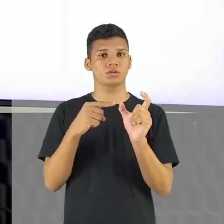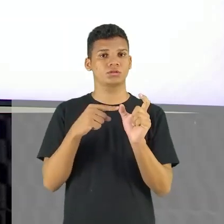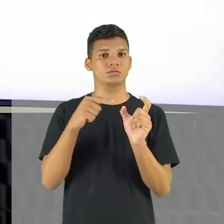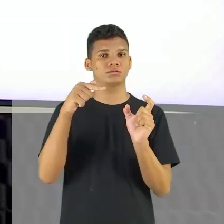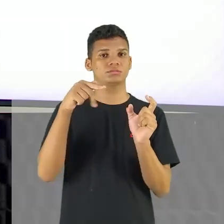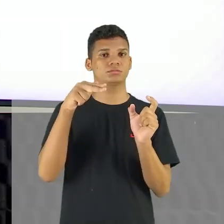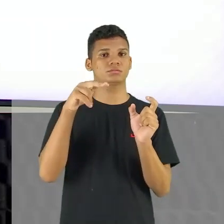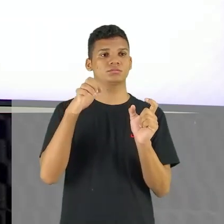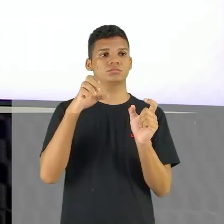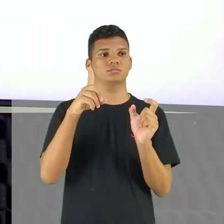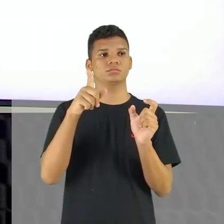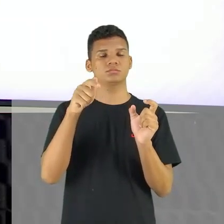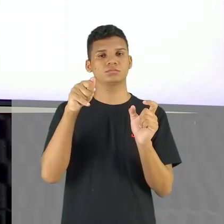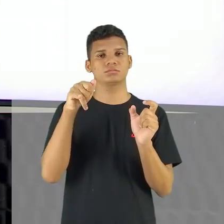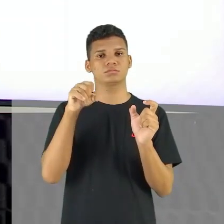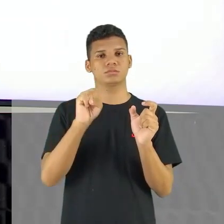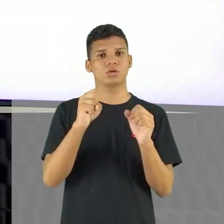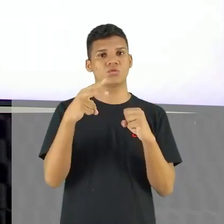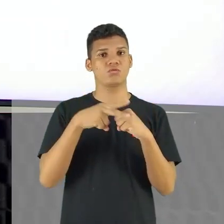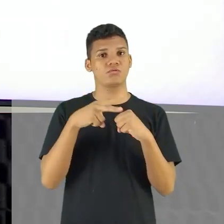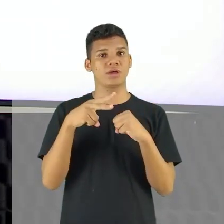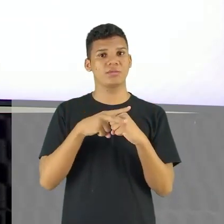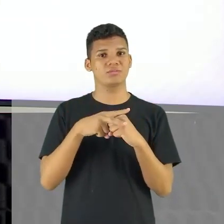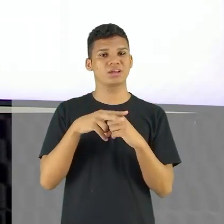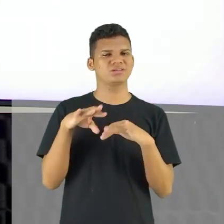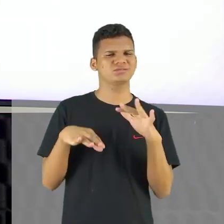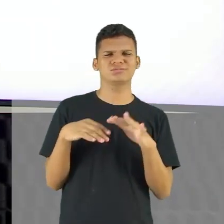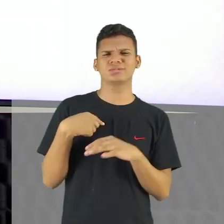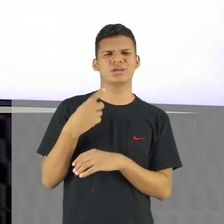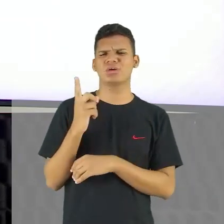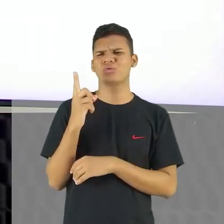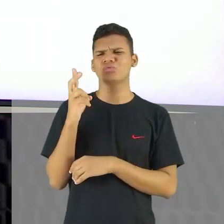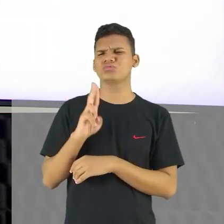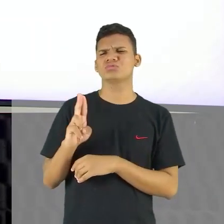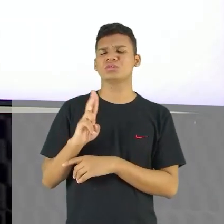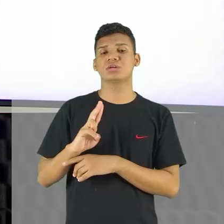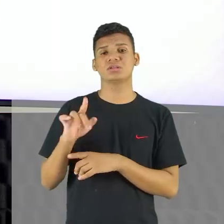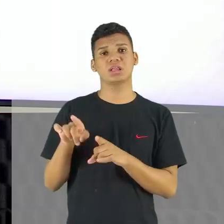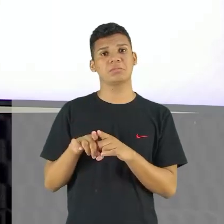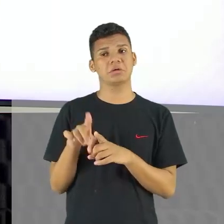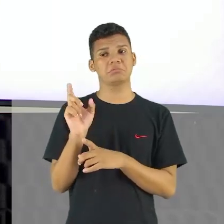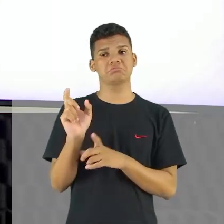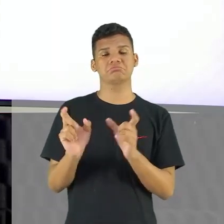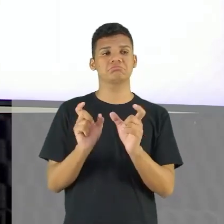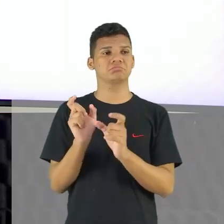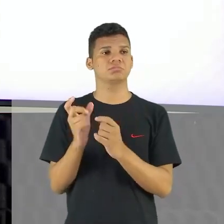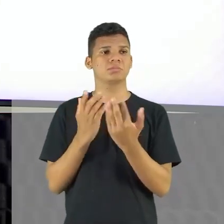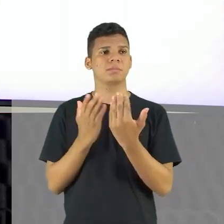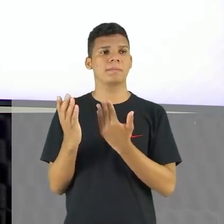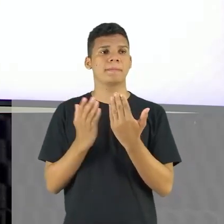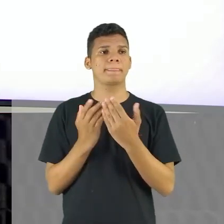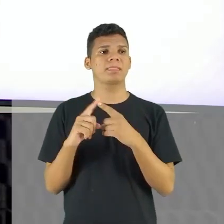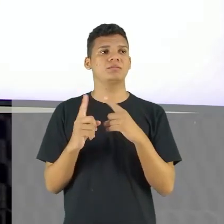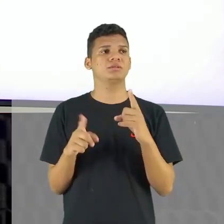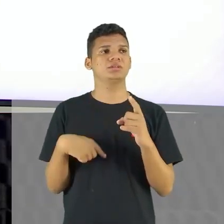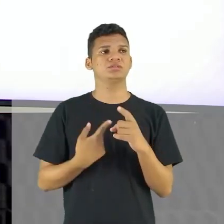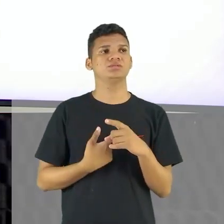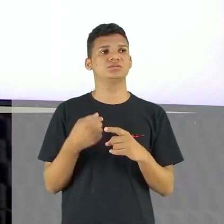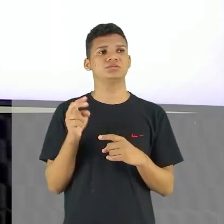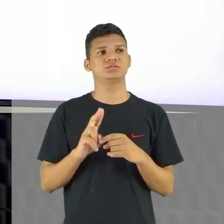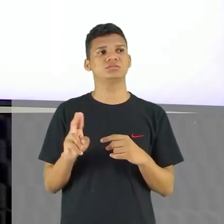é um verbo assim bem comum nas nossas falas diárias, tá? Que a gente tem algo assim